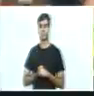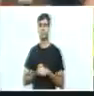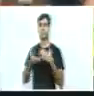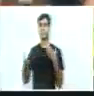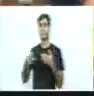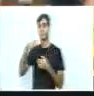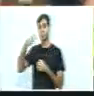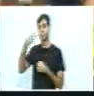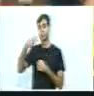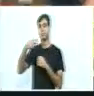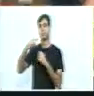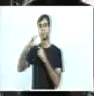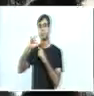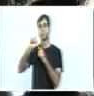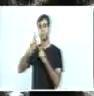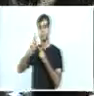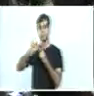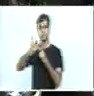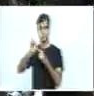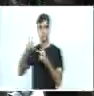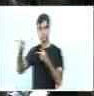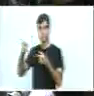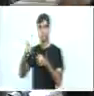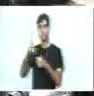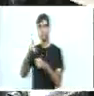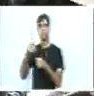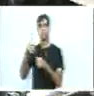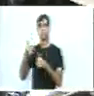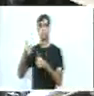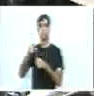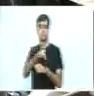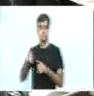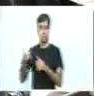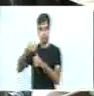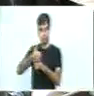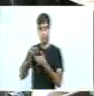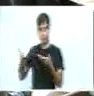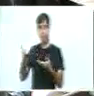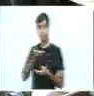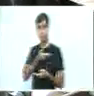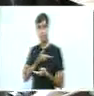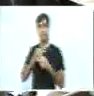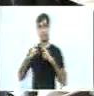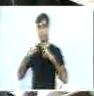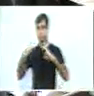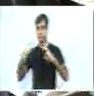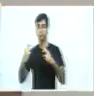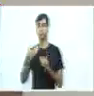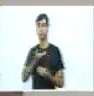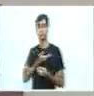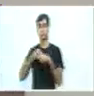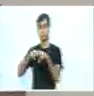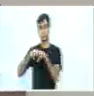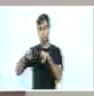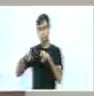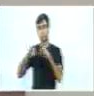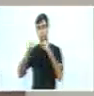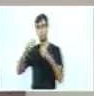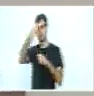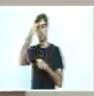Vereador Meiquilo, presidente em exercício, colegas da mesa, colegas do plenário, ao